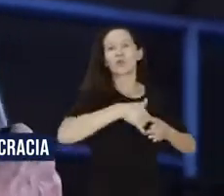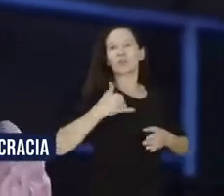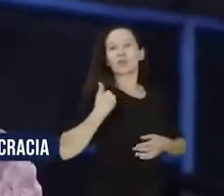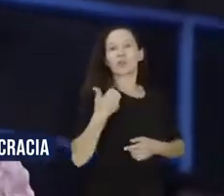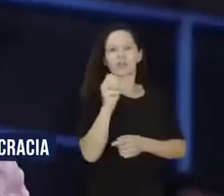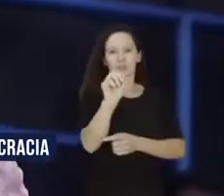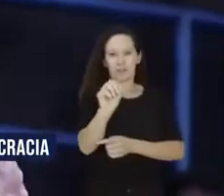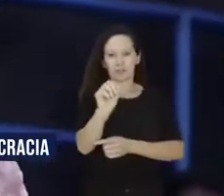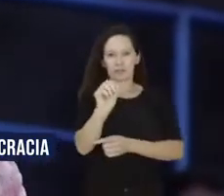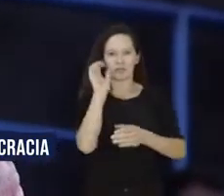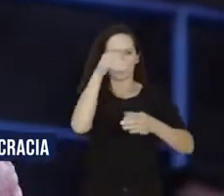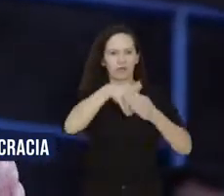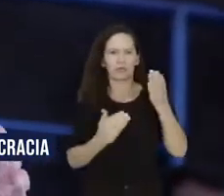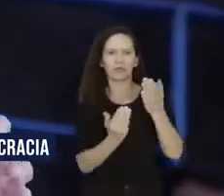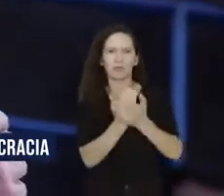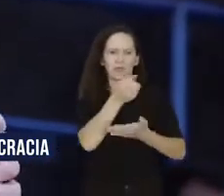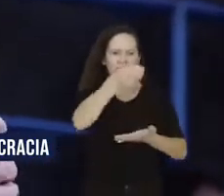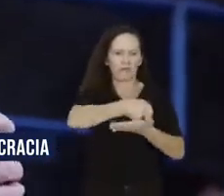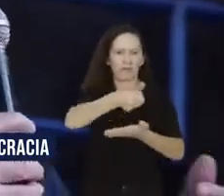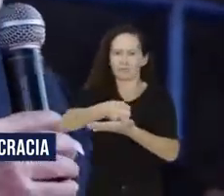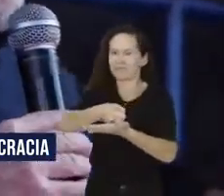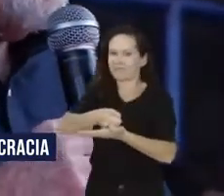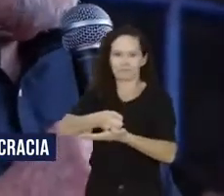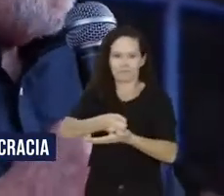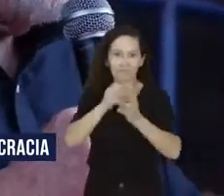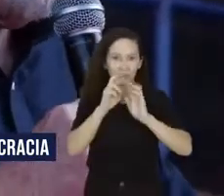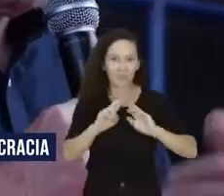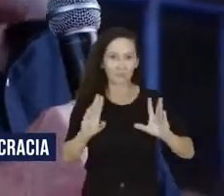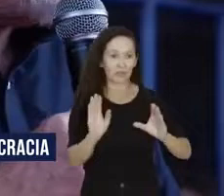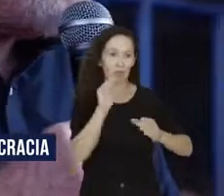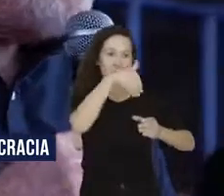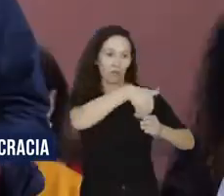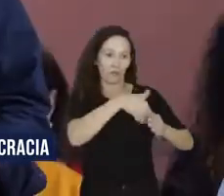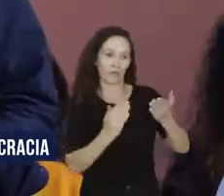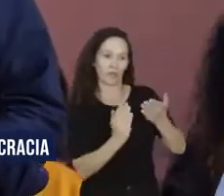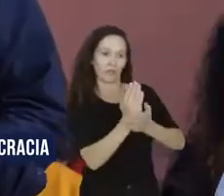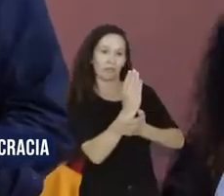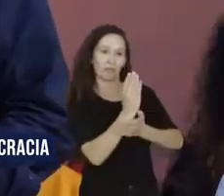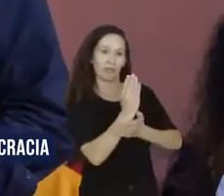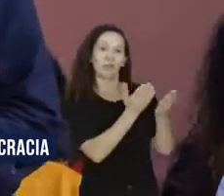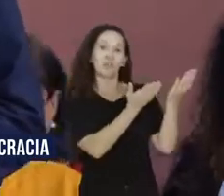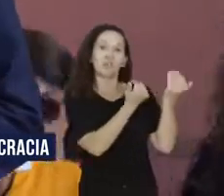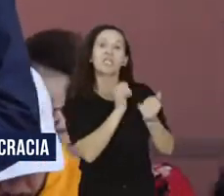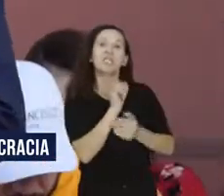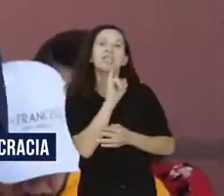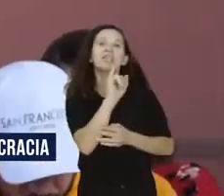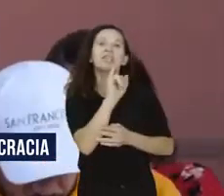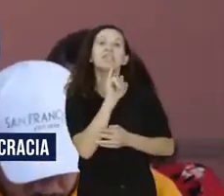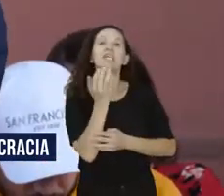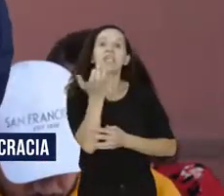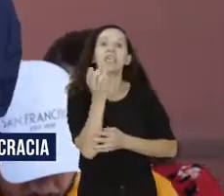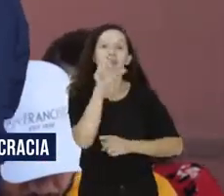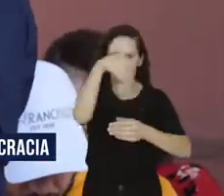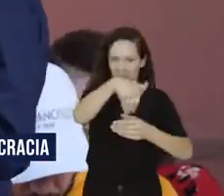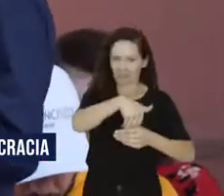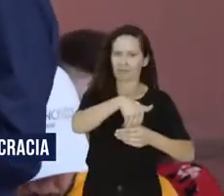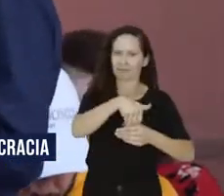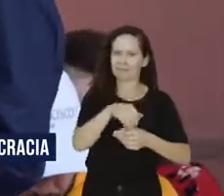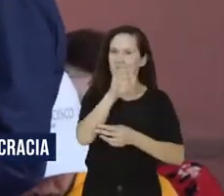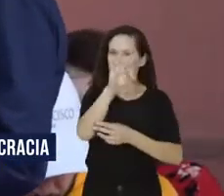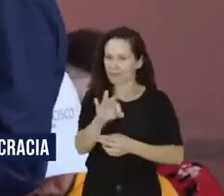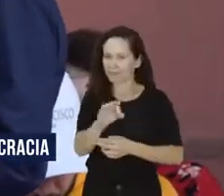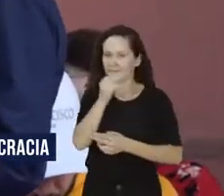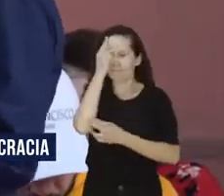forma obrigatória, o voto foi aprovado de forma facultativa. E o pessoal de